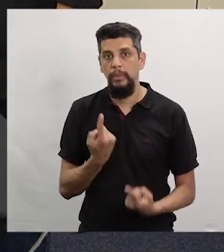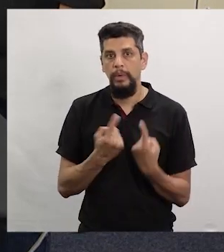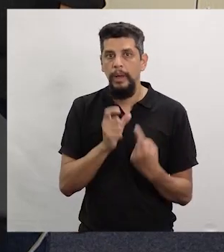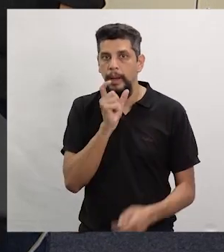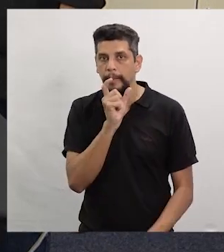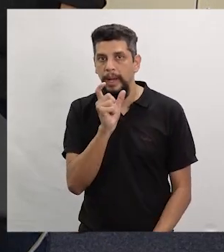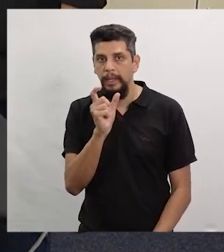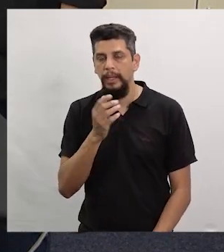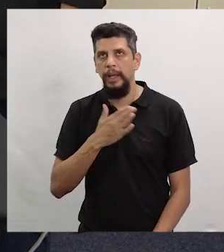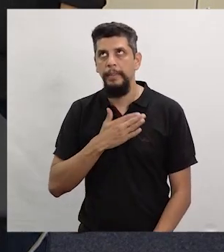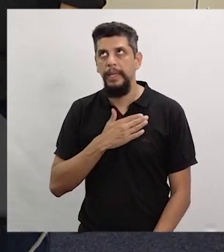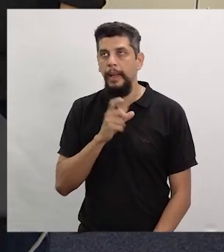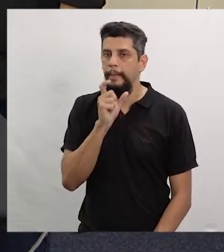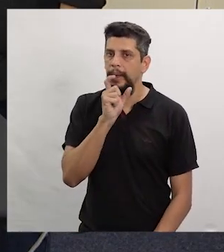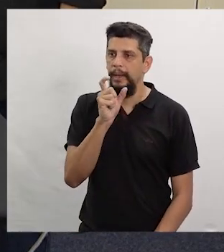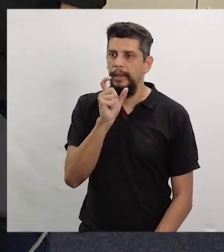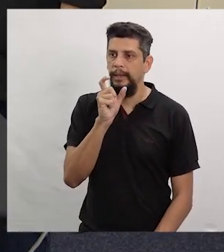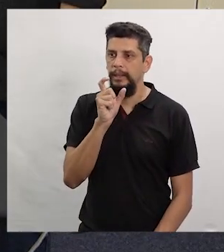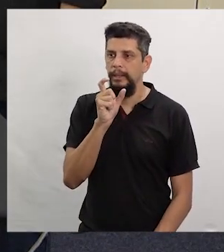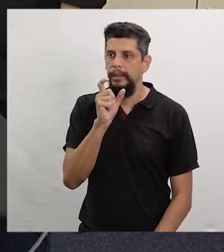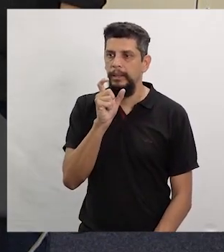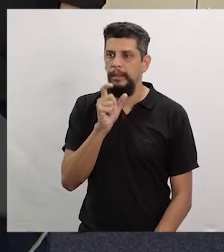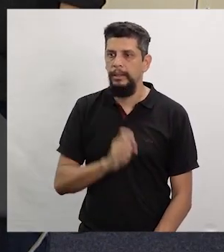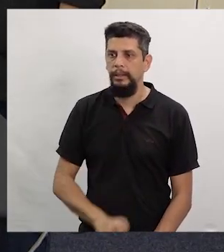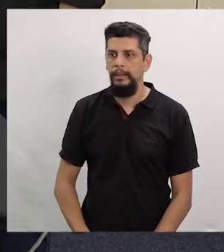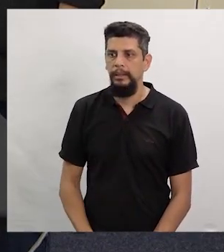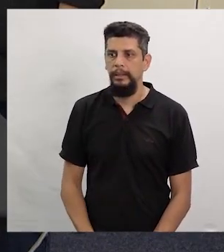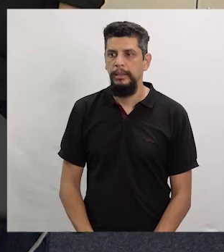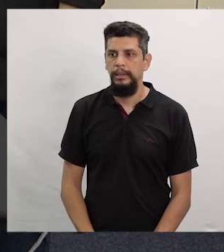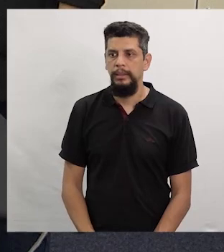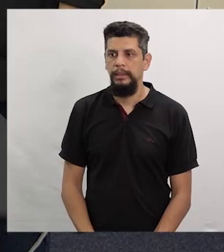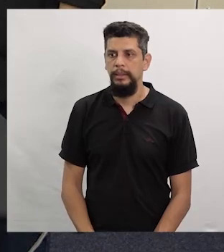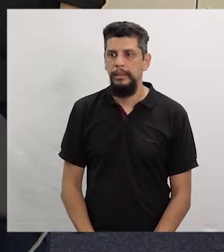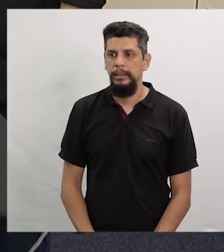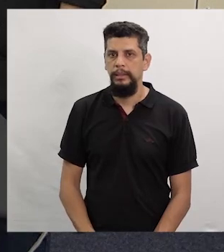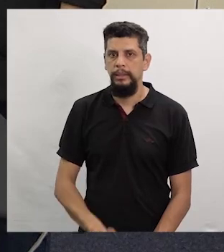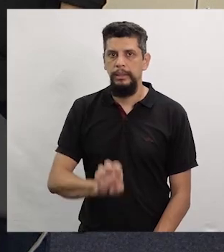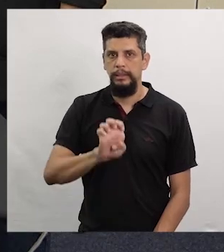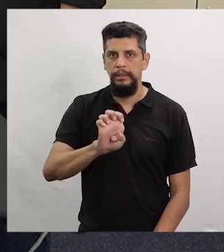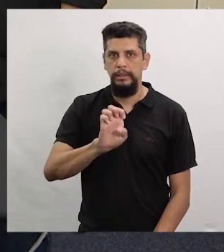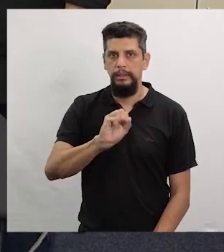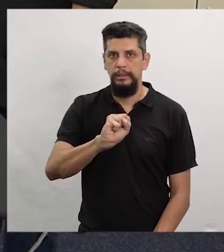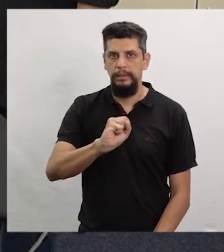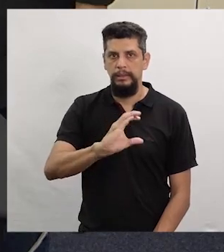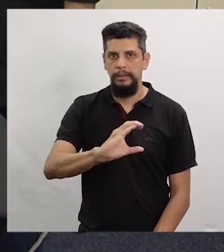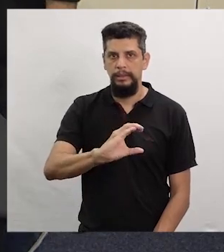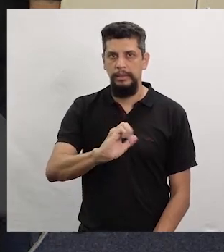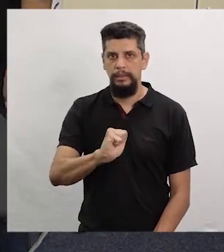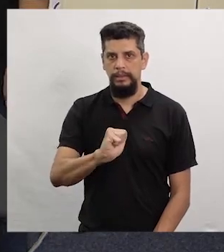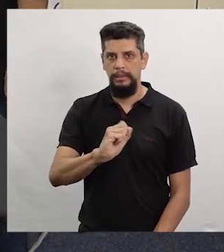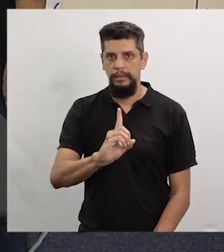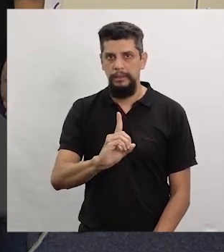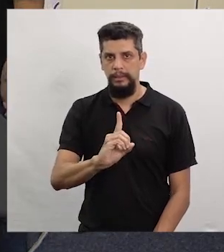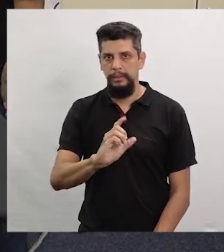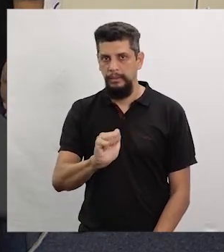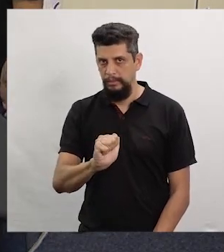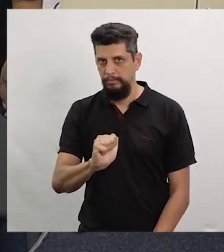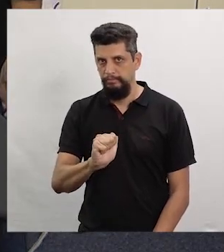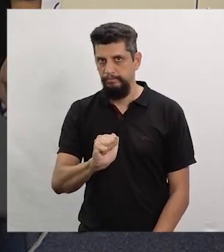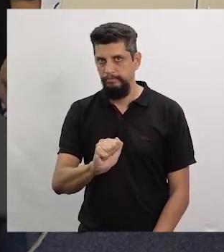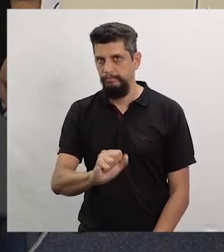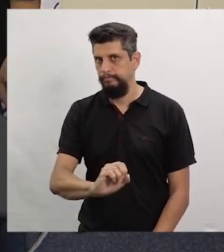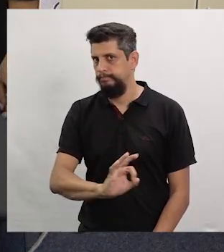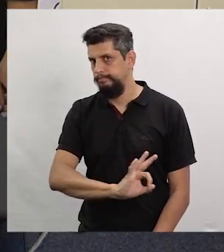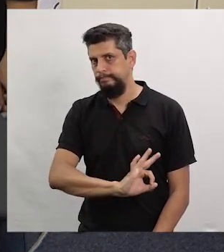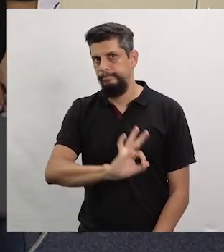sua palavra a minha palavra com s vai ser escada hum escada